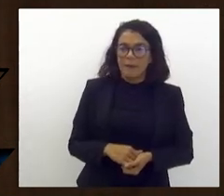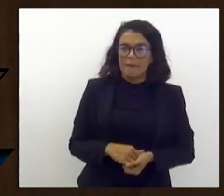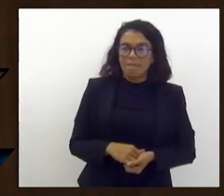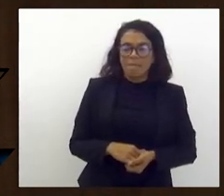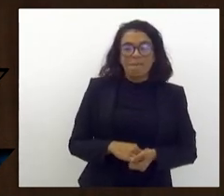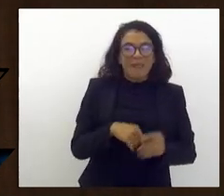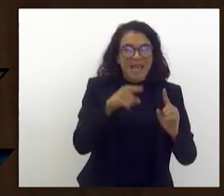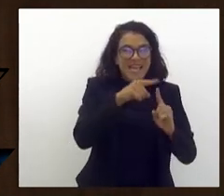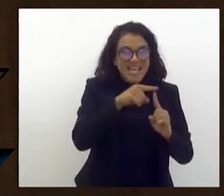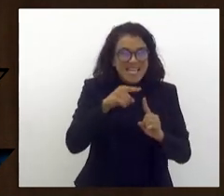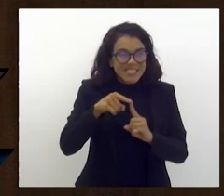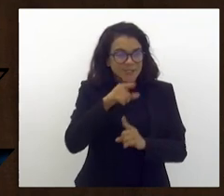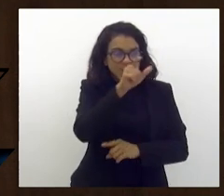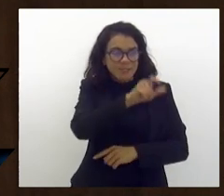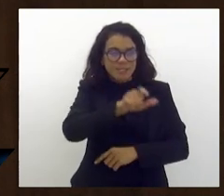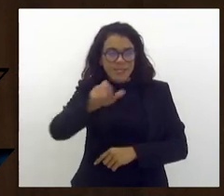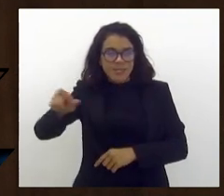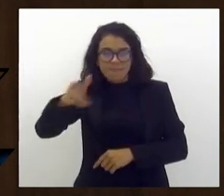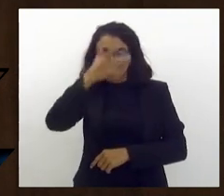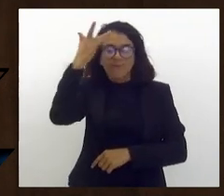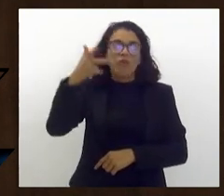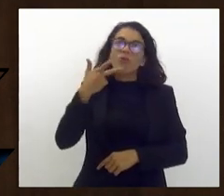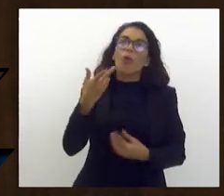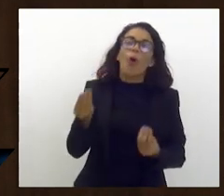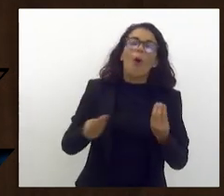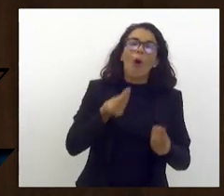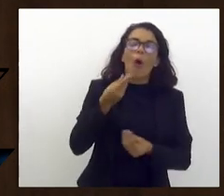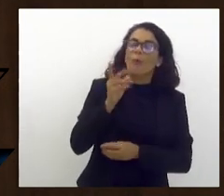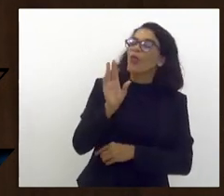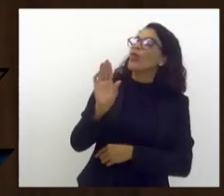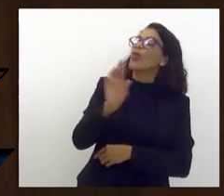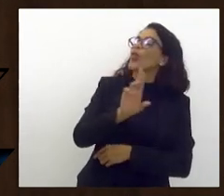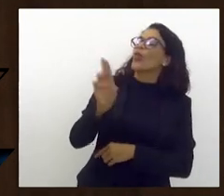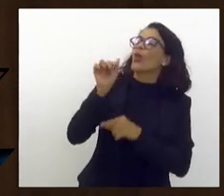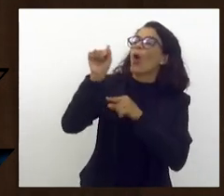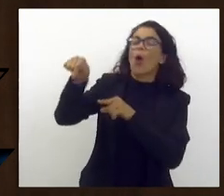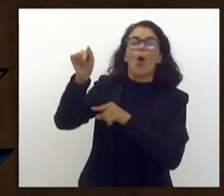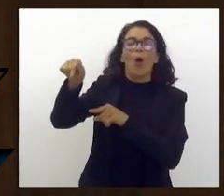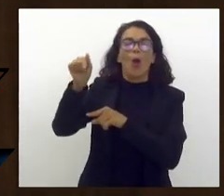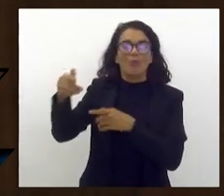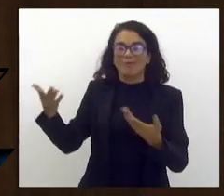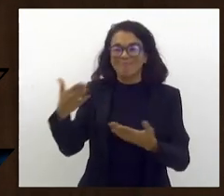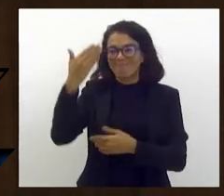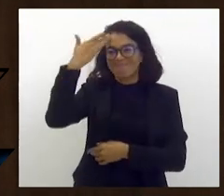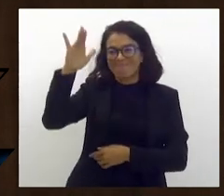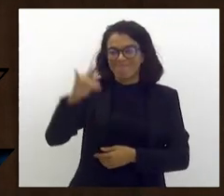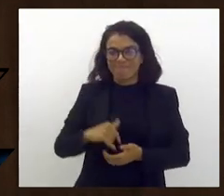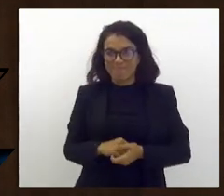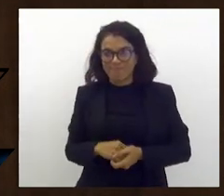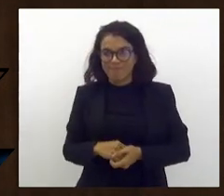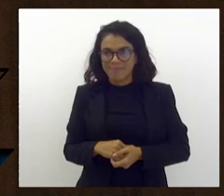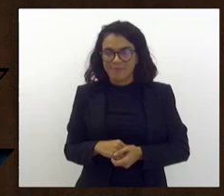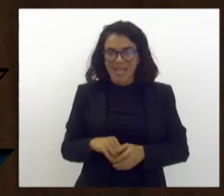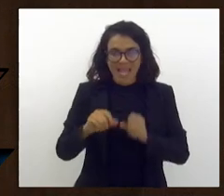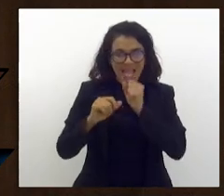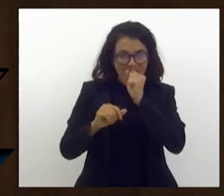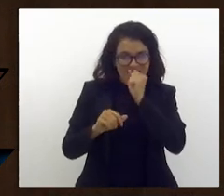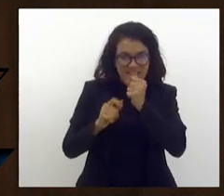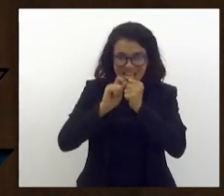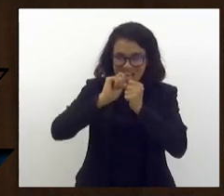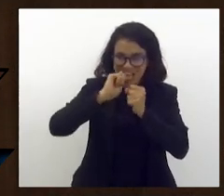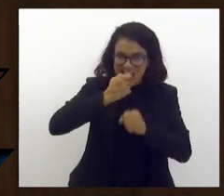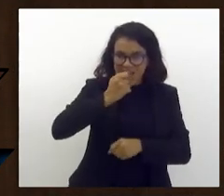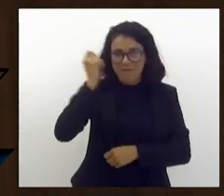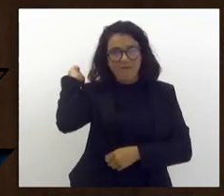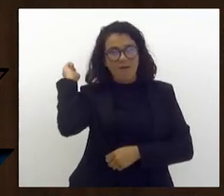Esse tipo de pessoas, eu não sei nem como é que eu posso tratar, da pior forma possível, jogando granada